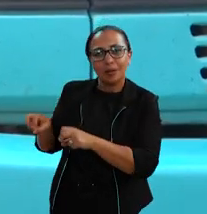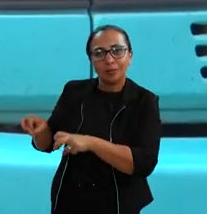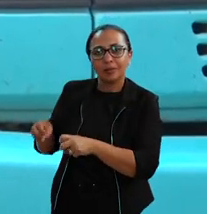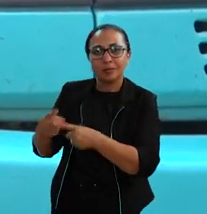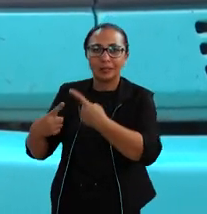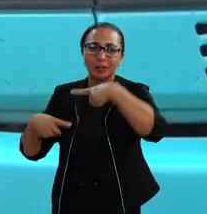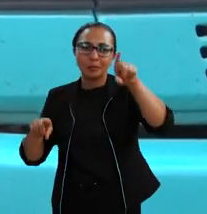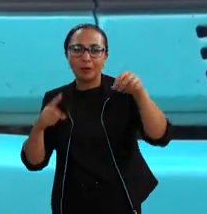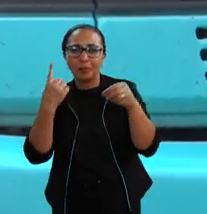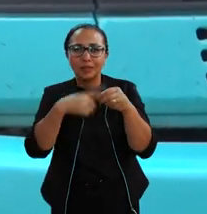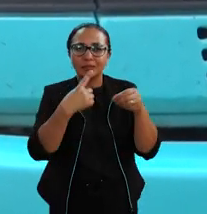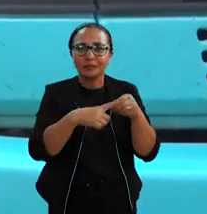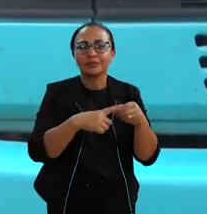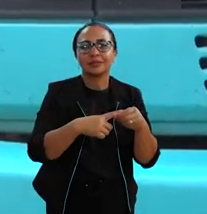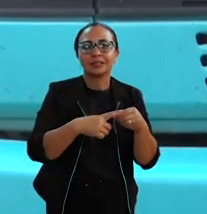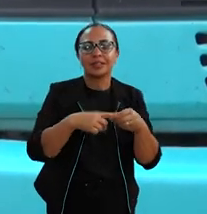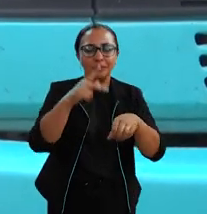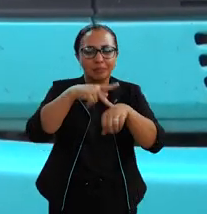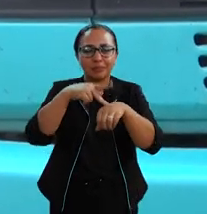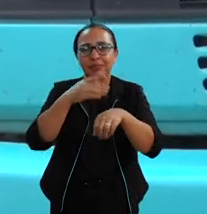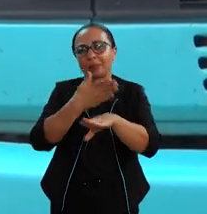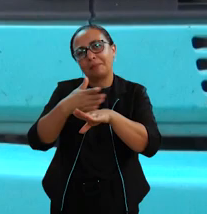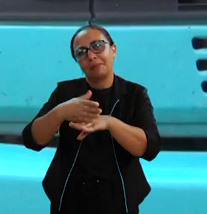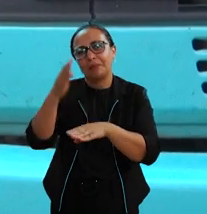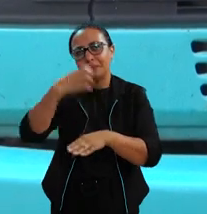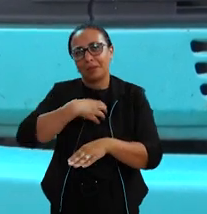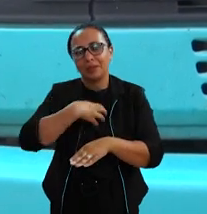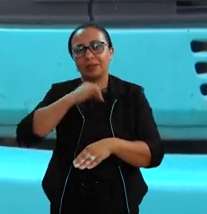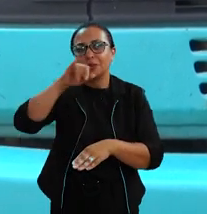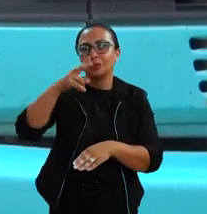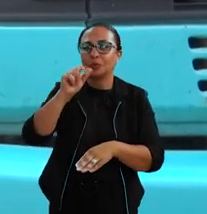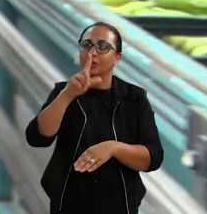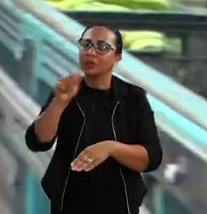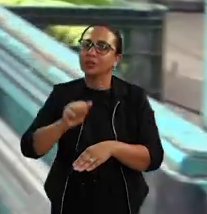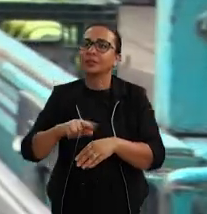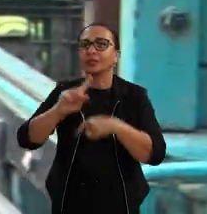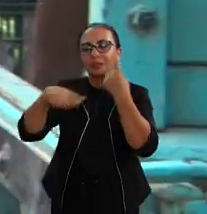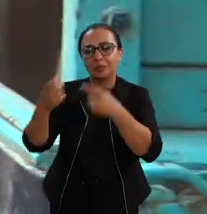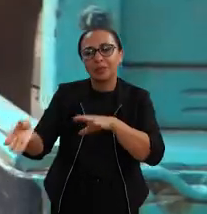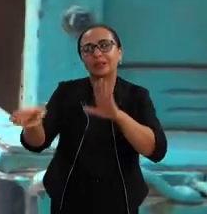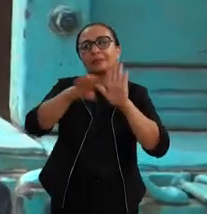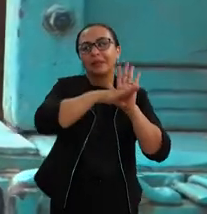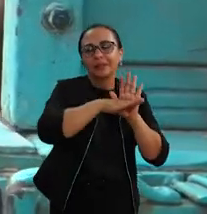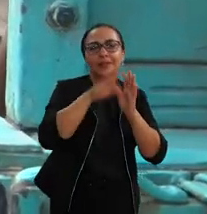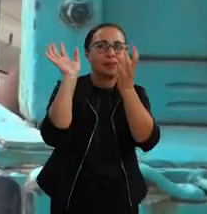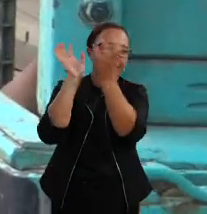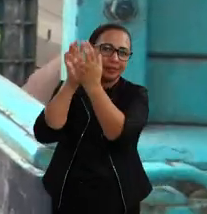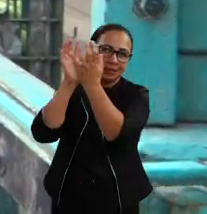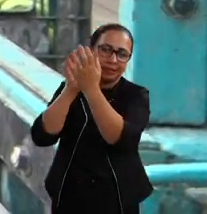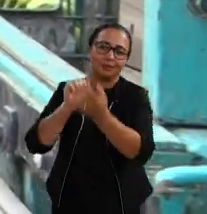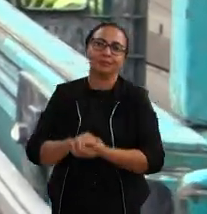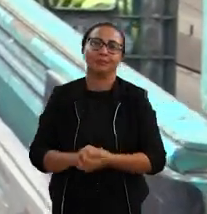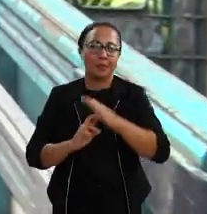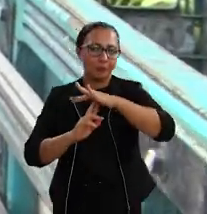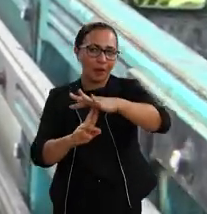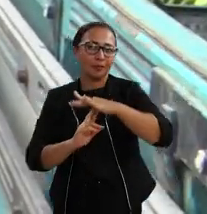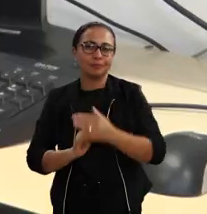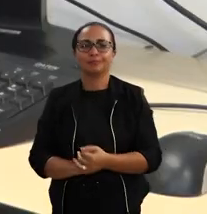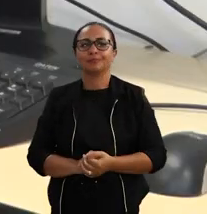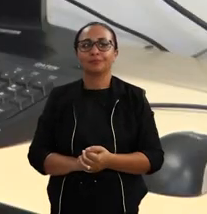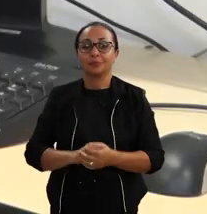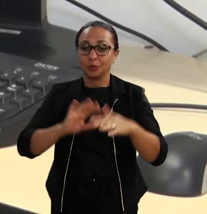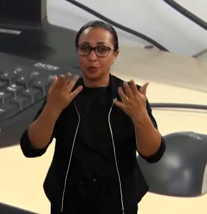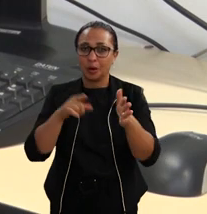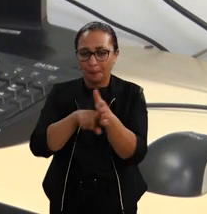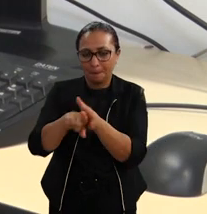Comecei pegando para Toneópolis, hoje eu pego no projeto Pedra Branca da Bahia, Juazeiro, e trago para o destino daqui de Aracaju, aqui para o Ceará.